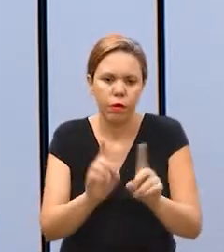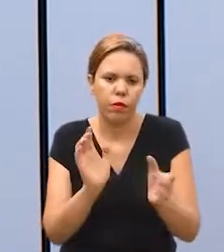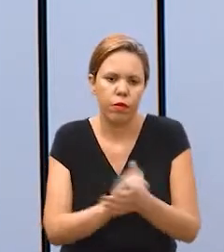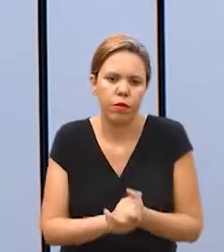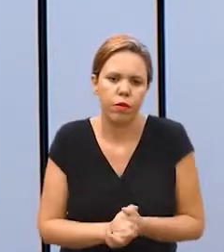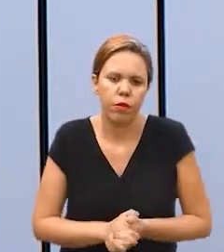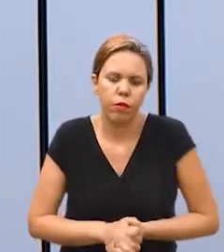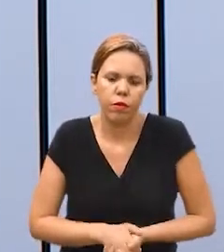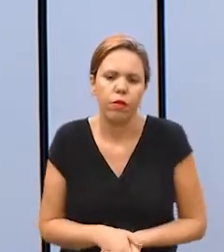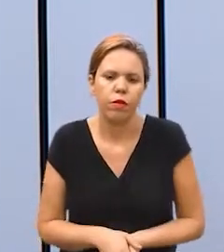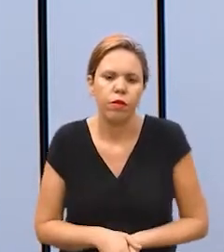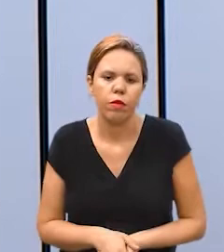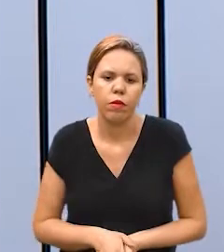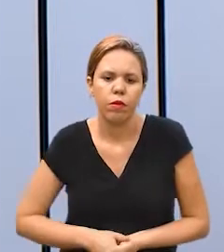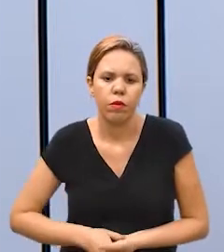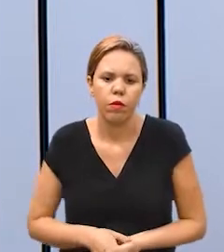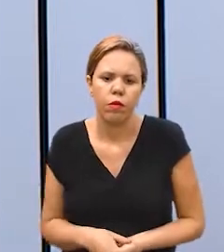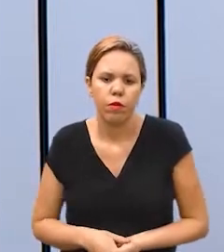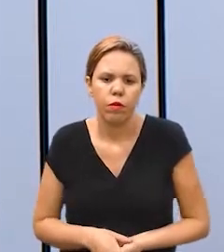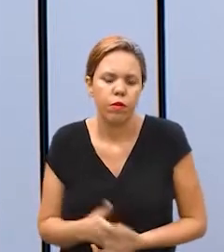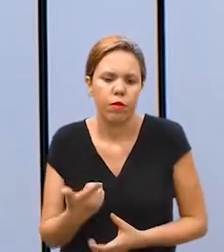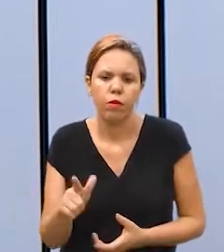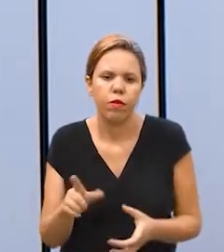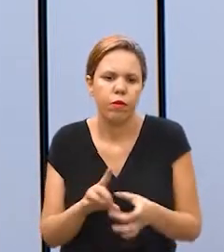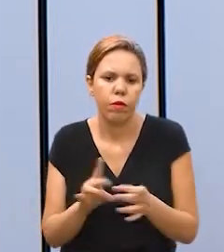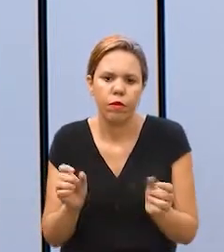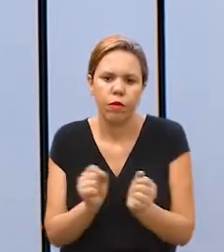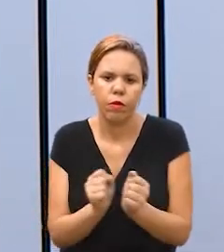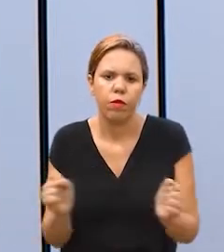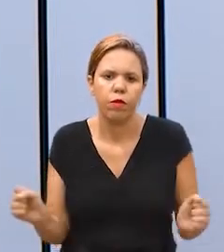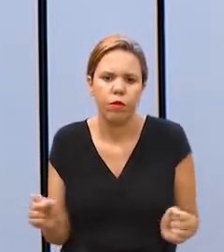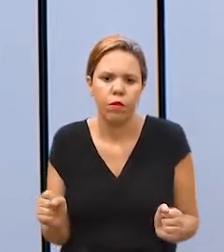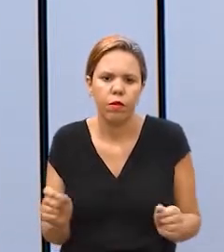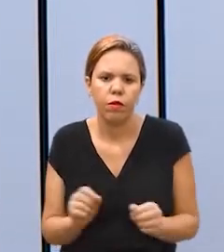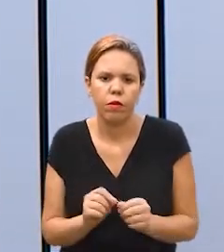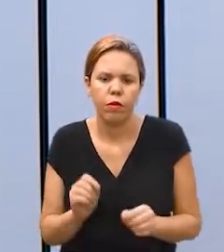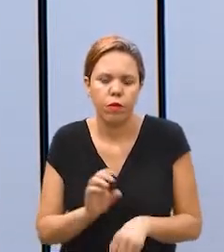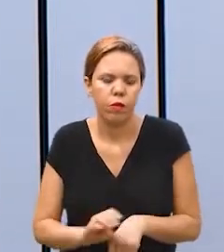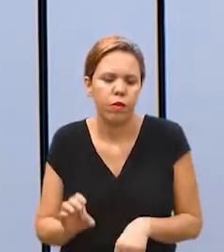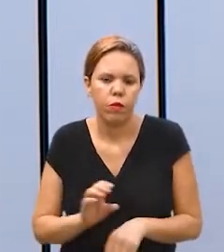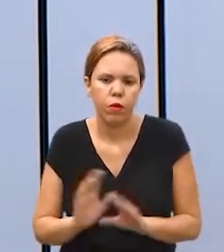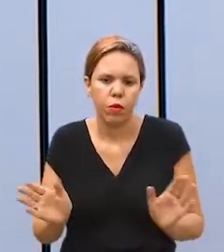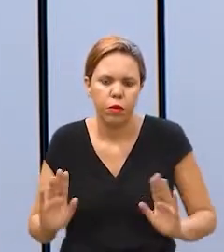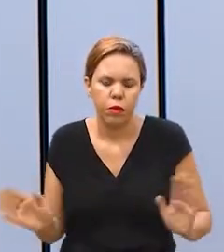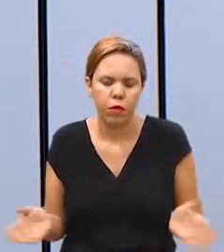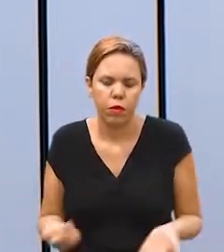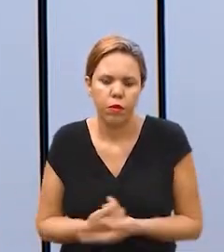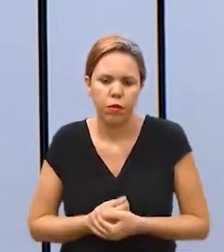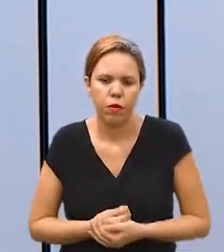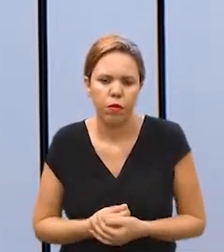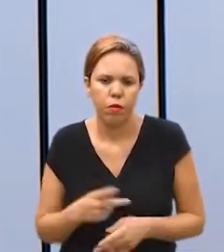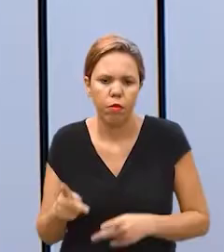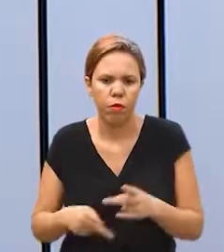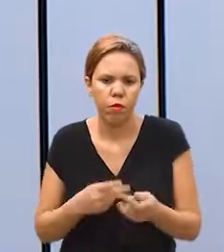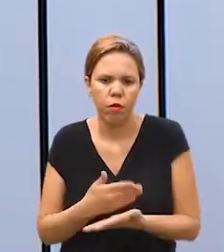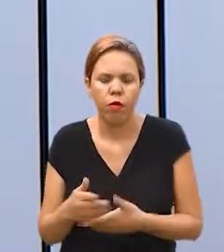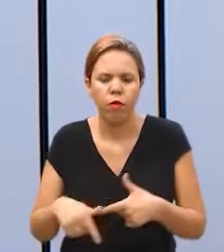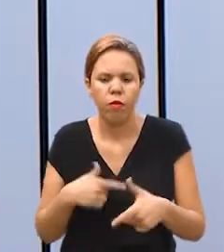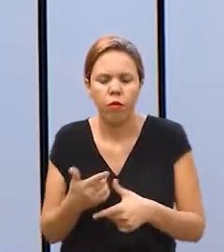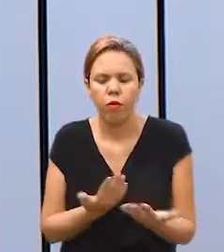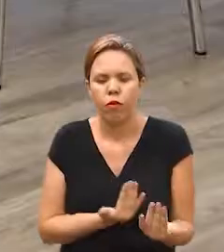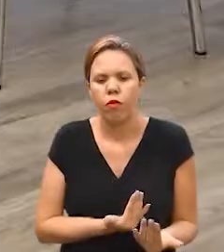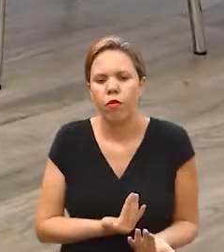vezes um casamento que não tinha liberdade para fazer um curso, você tem pessoas que começam a trabalhar